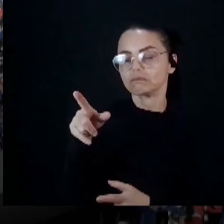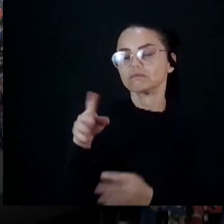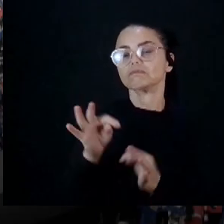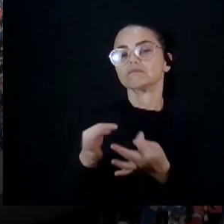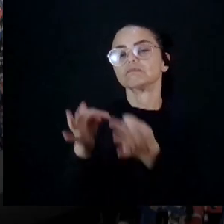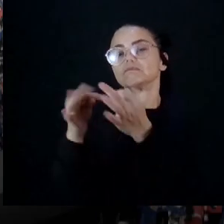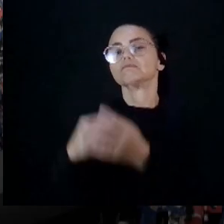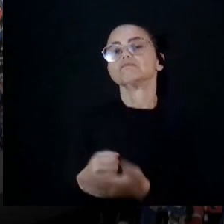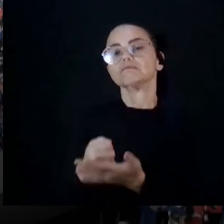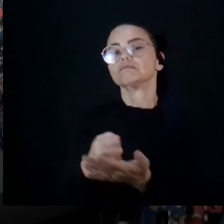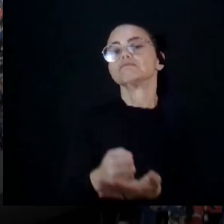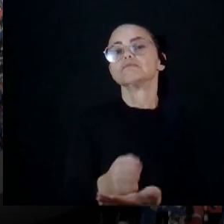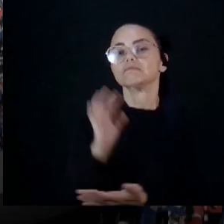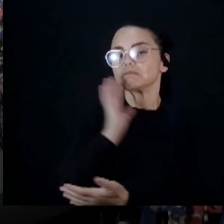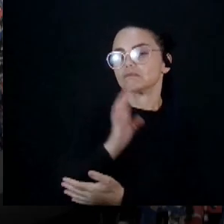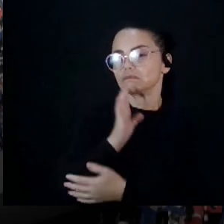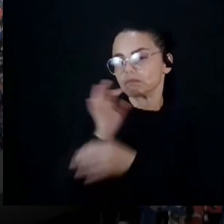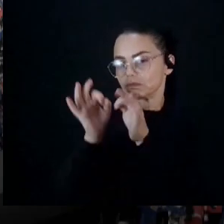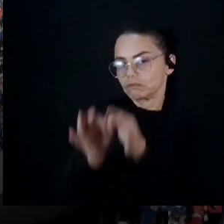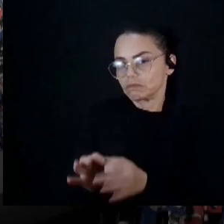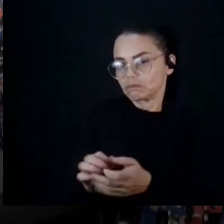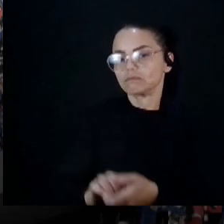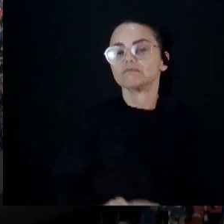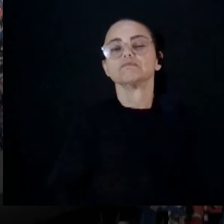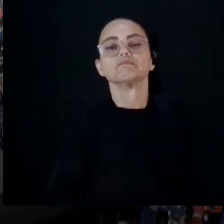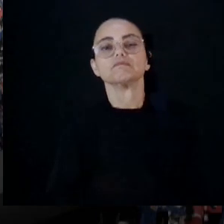jogo a ser um pouco mais justo, né?